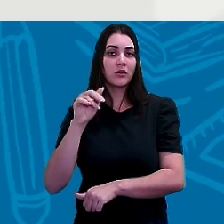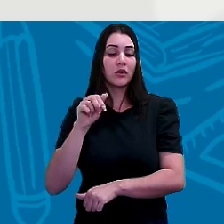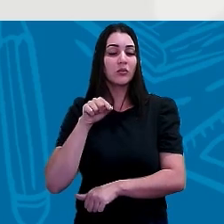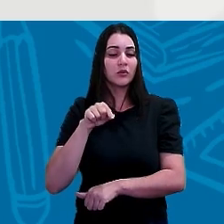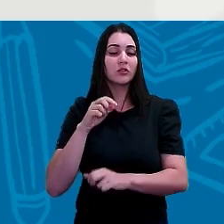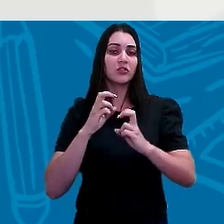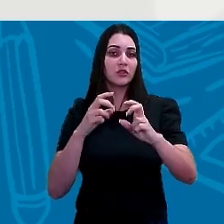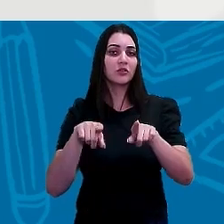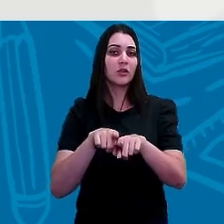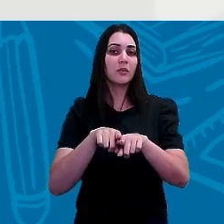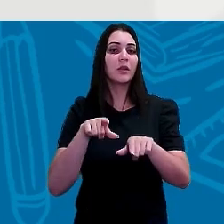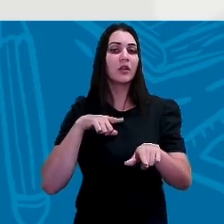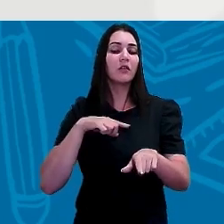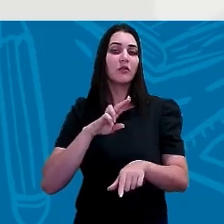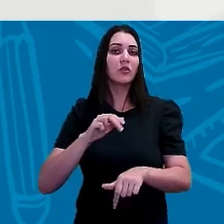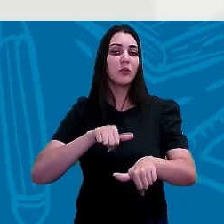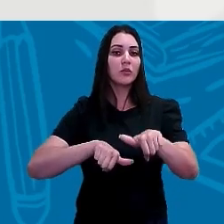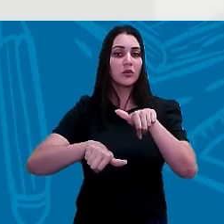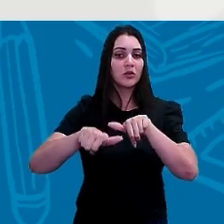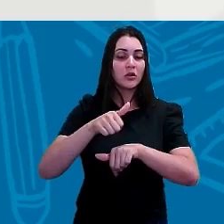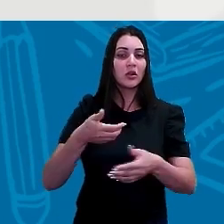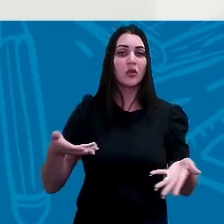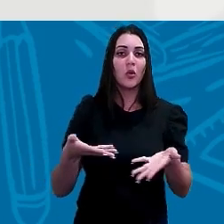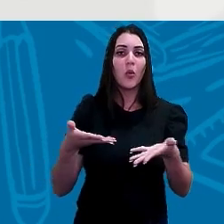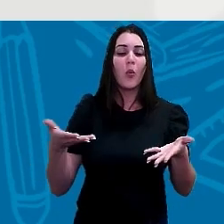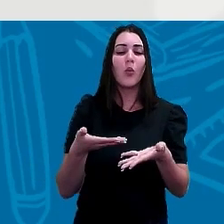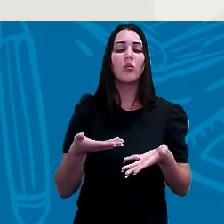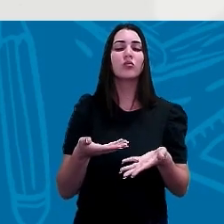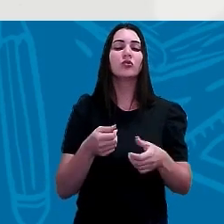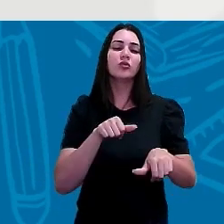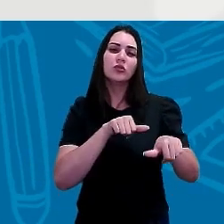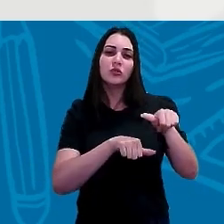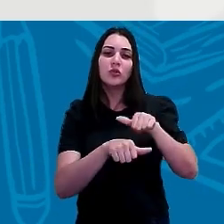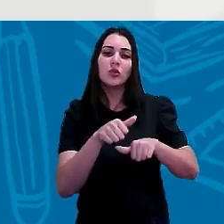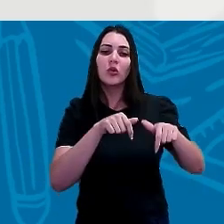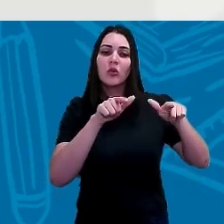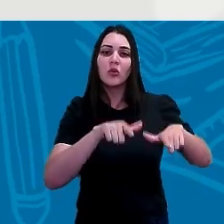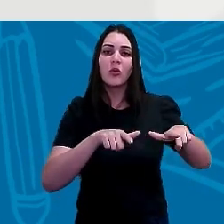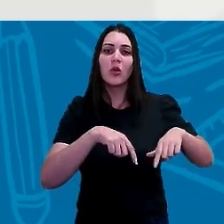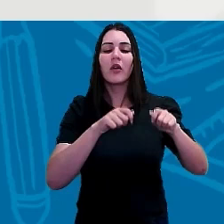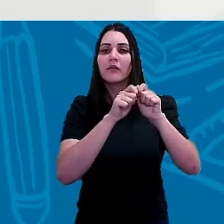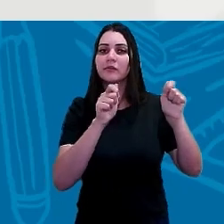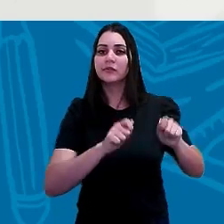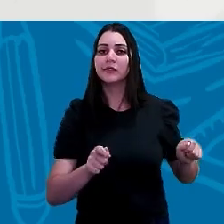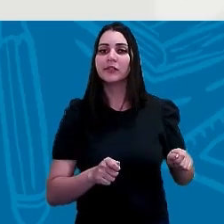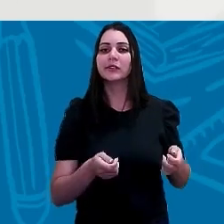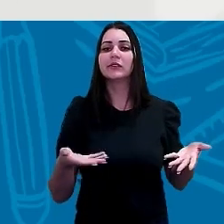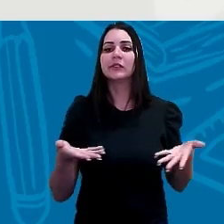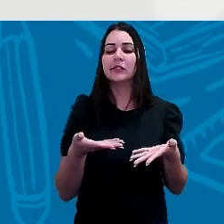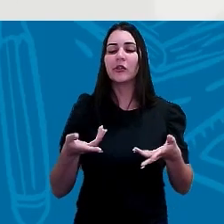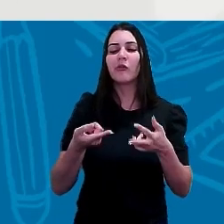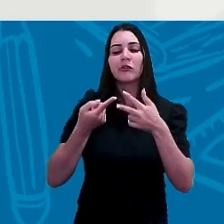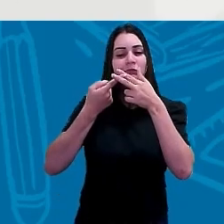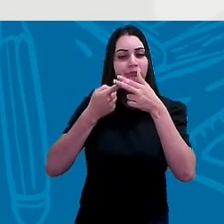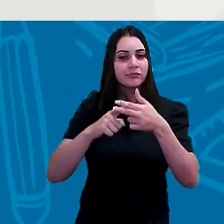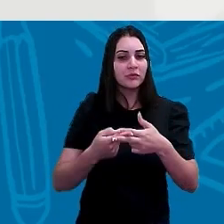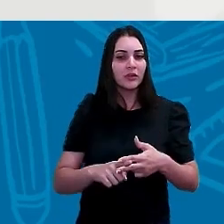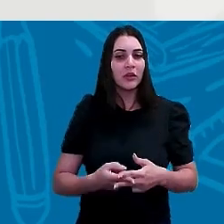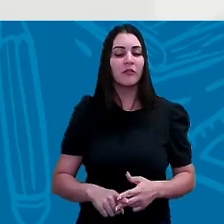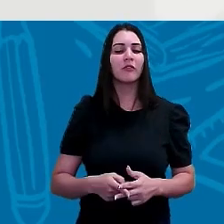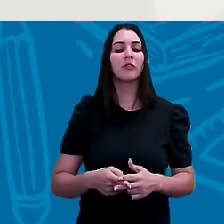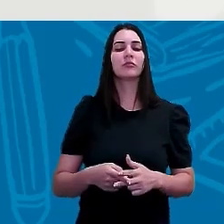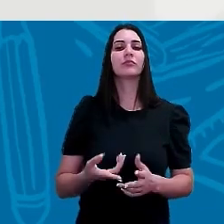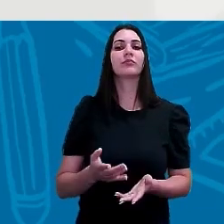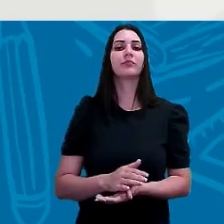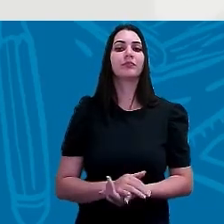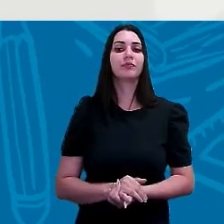E hoje, atualmente, ele é um centro de artesanato e está em processos de reforma para reestruturação dele, tá?